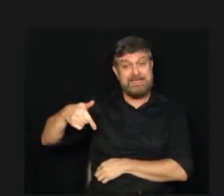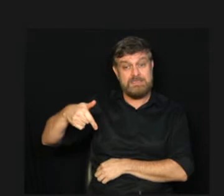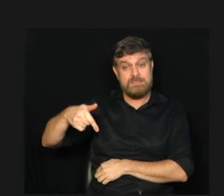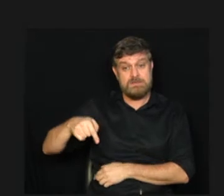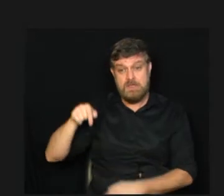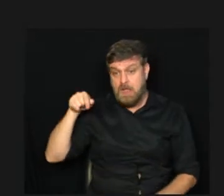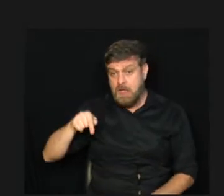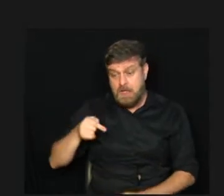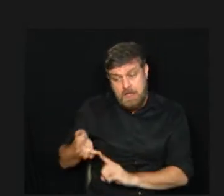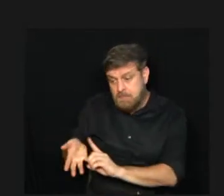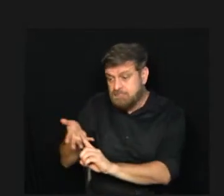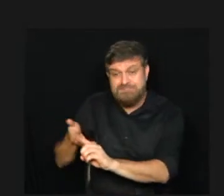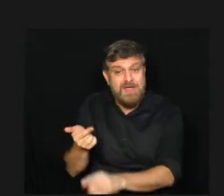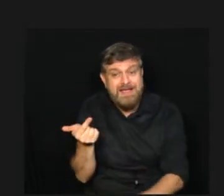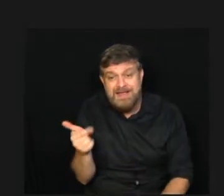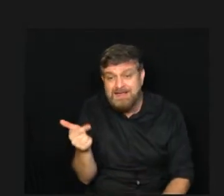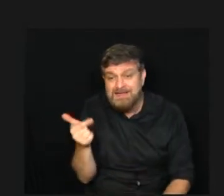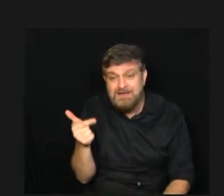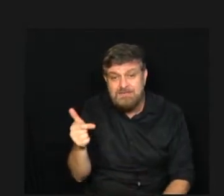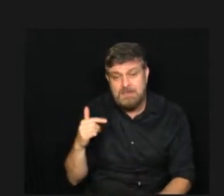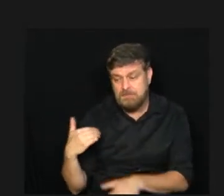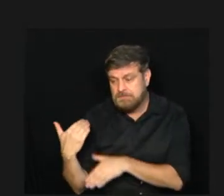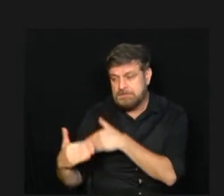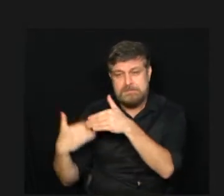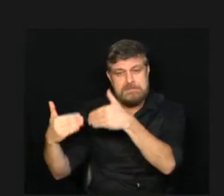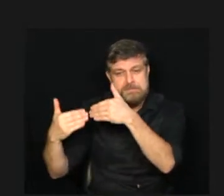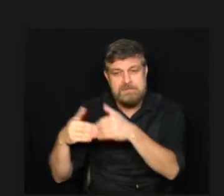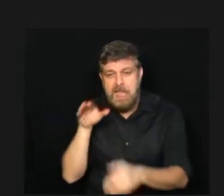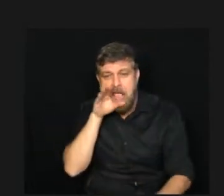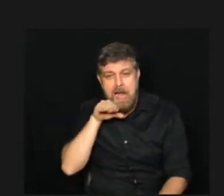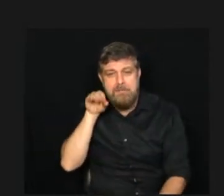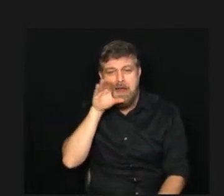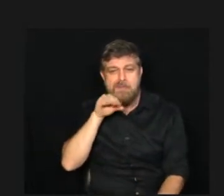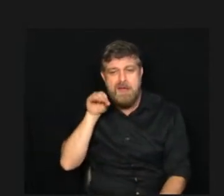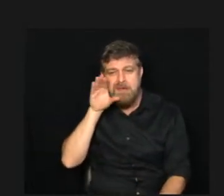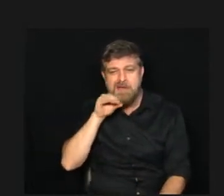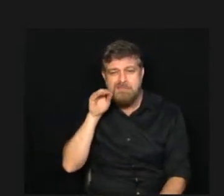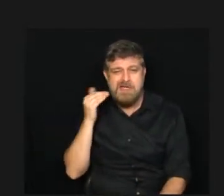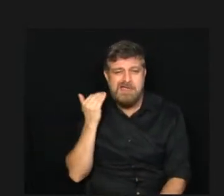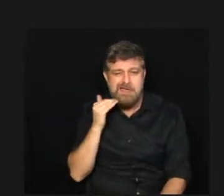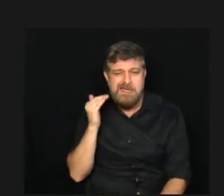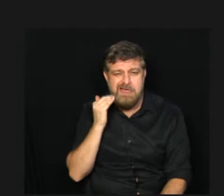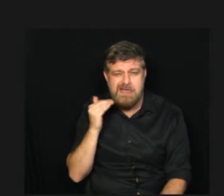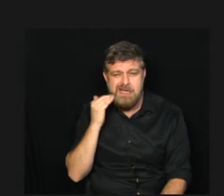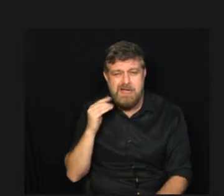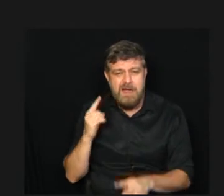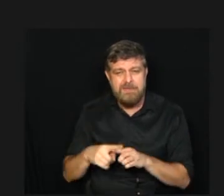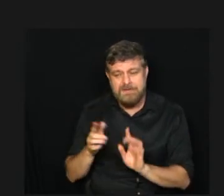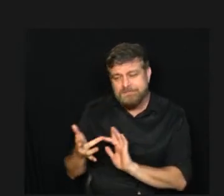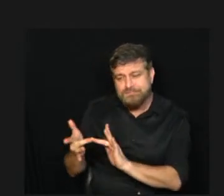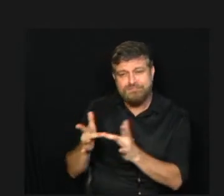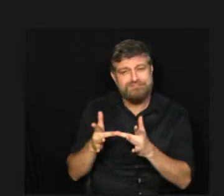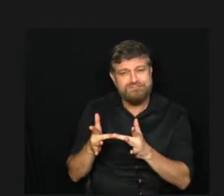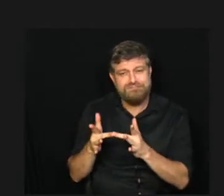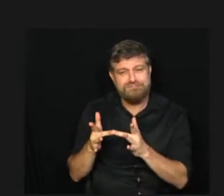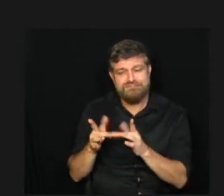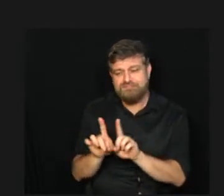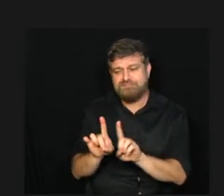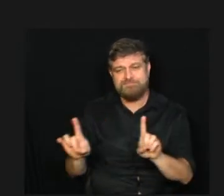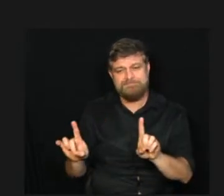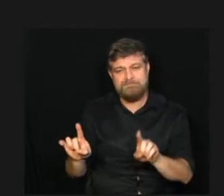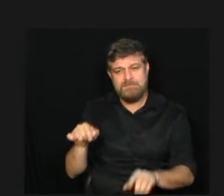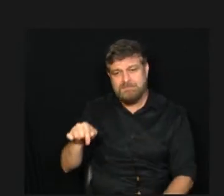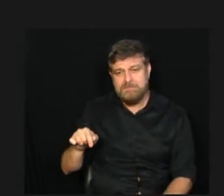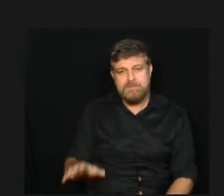não ter o desenvolvimento da fala garantido por uma questão de convivência, né? Daquela criança